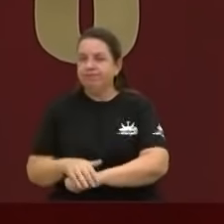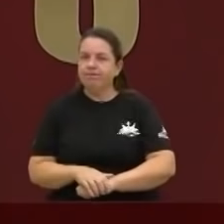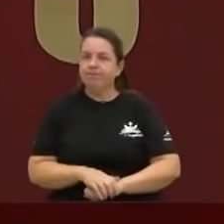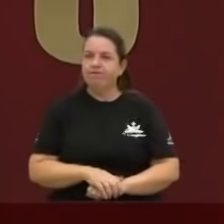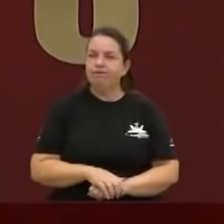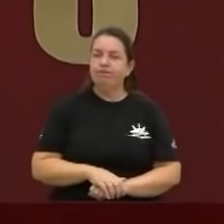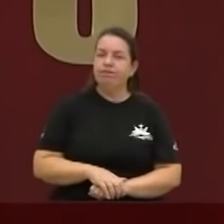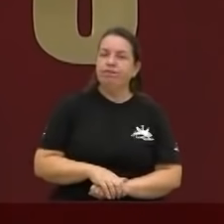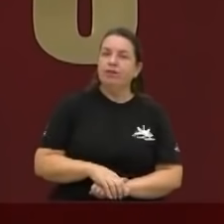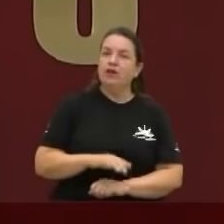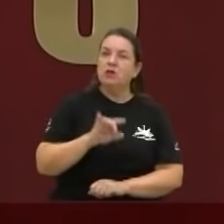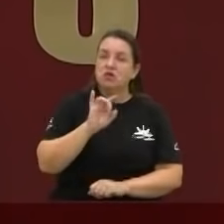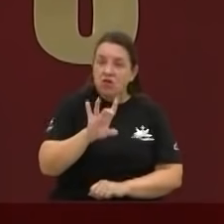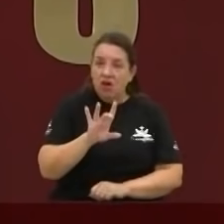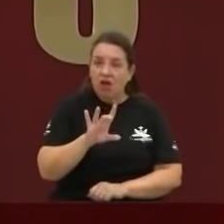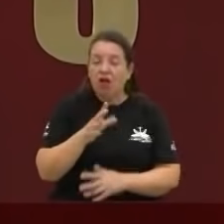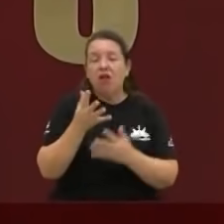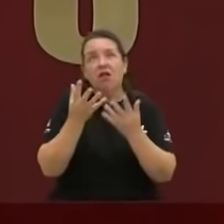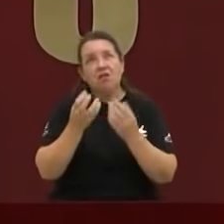de migalhas,